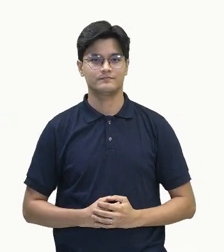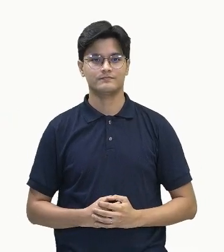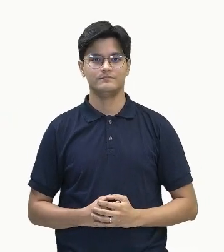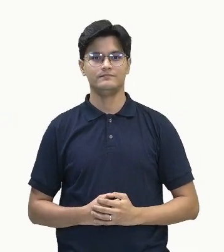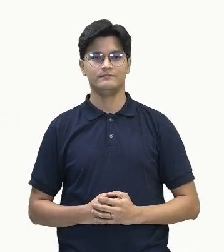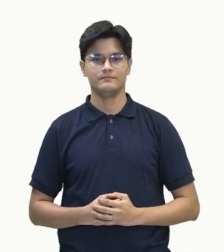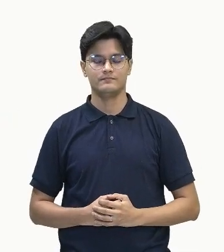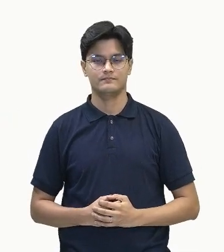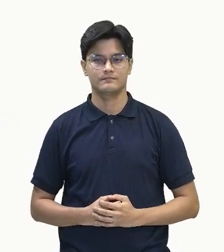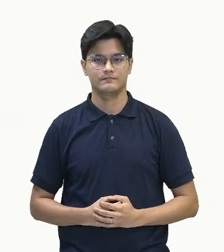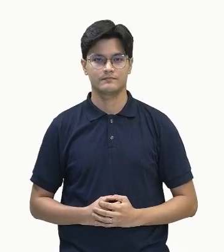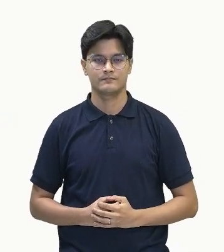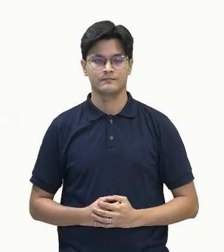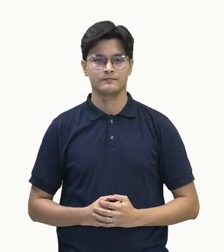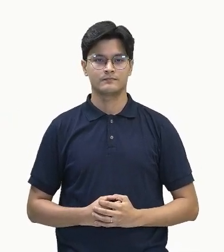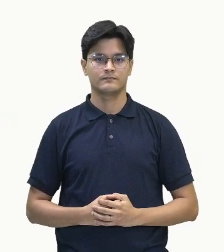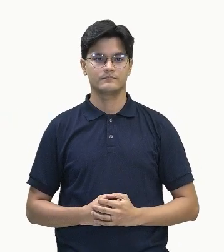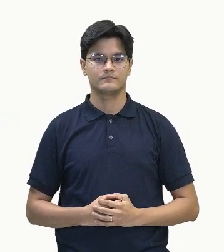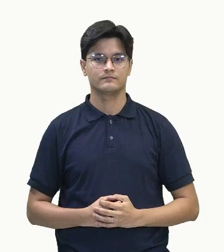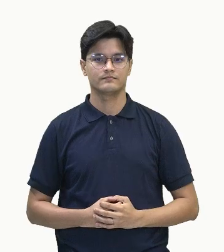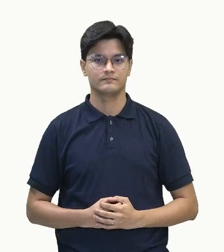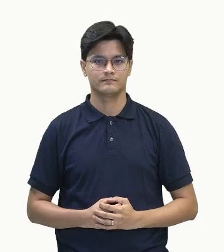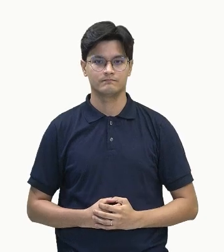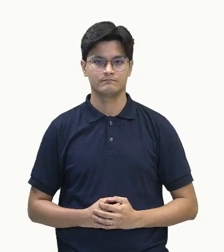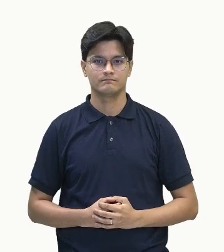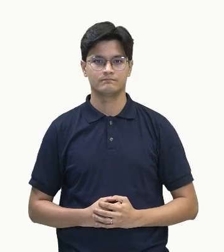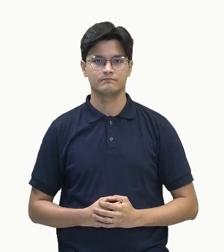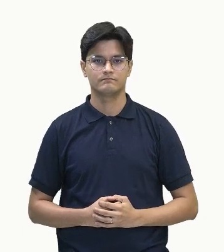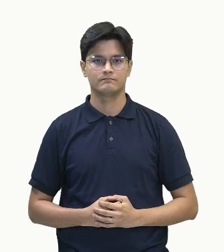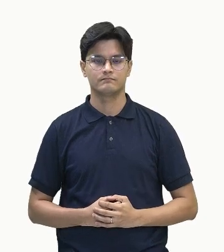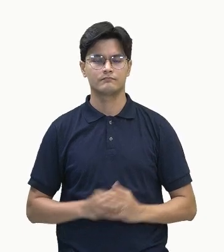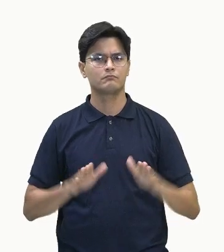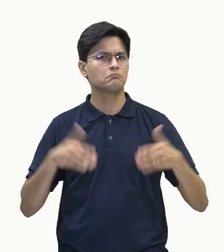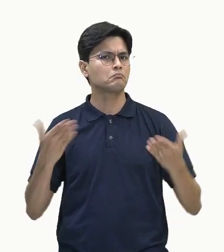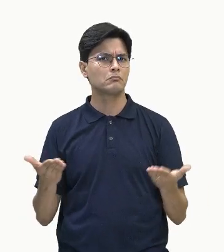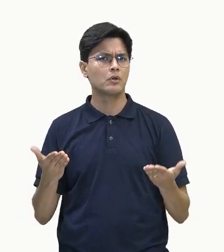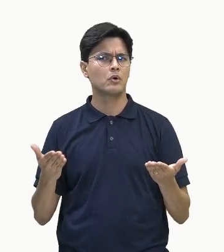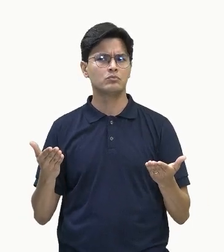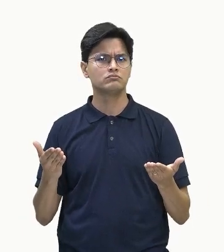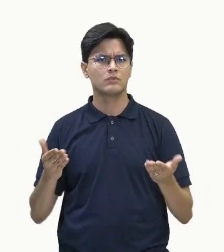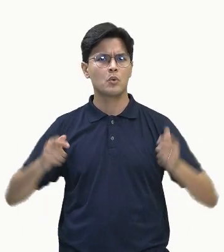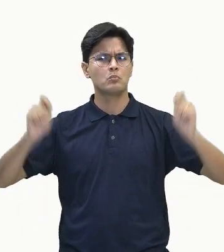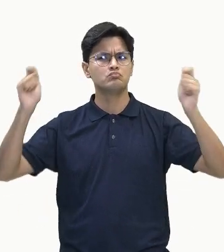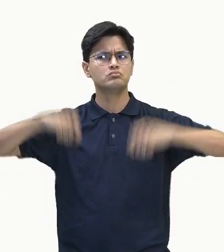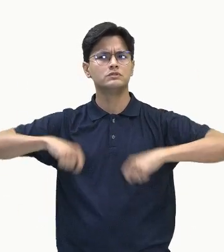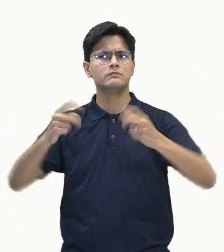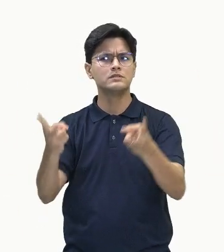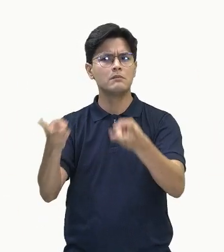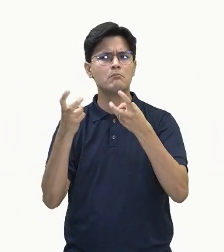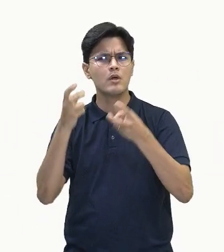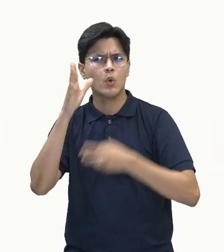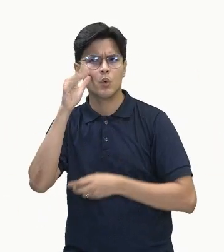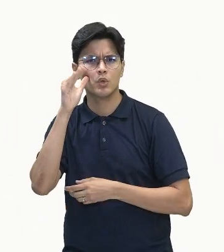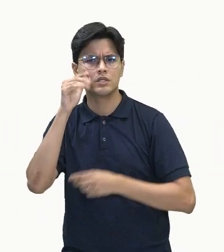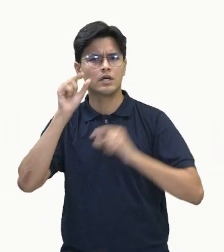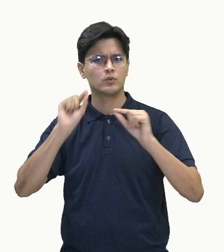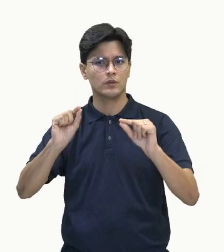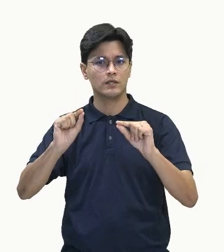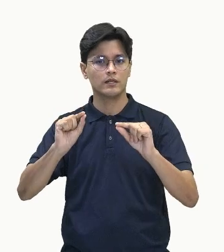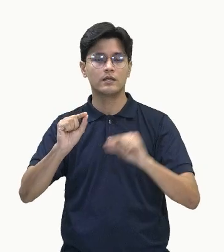em cima. Tá legal? E aí, o que a gente consegue reparar também de curioso? Que esse ponto